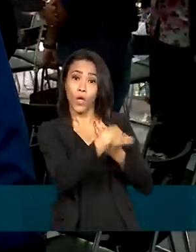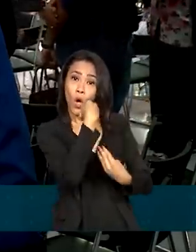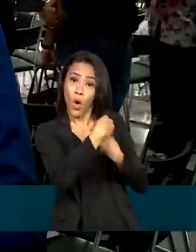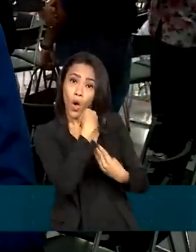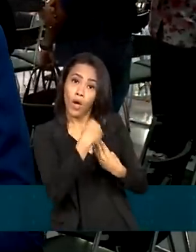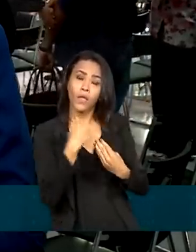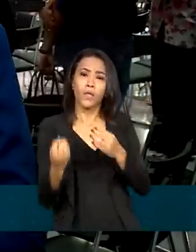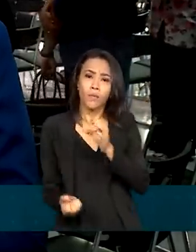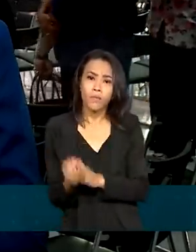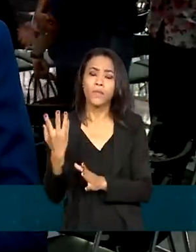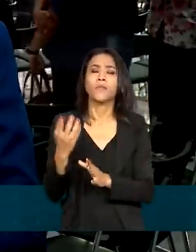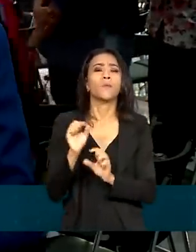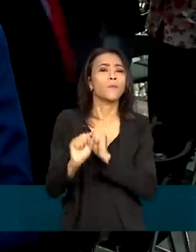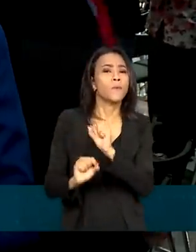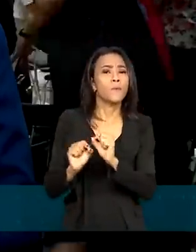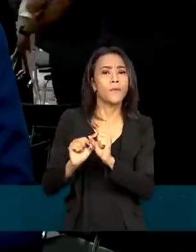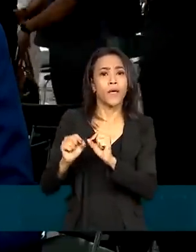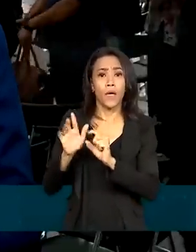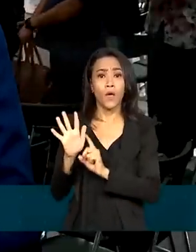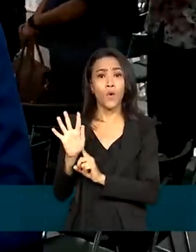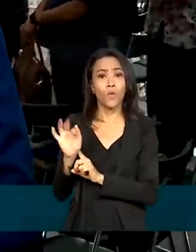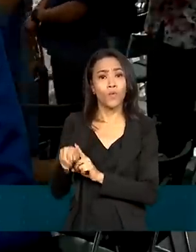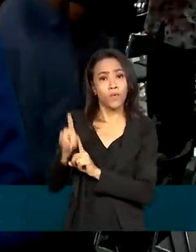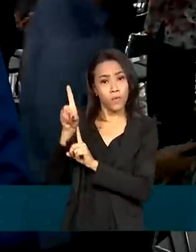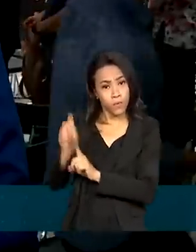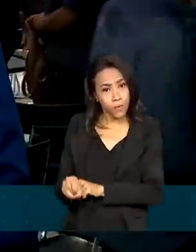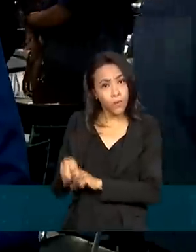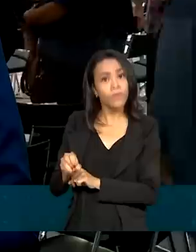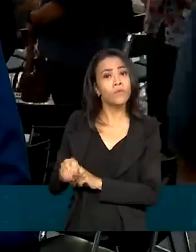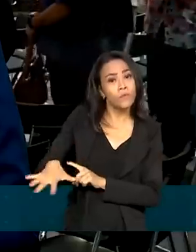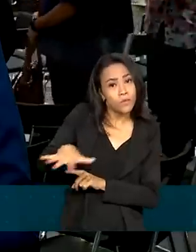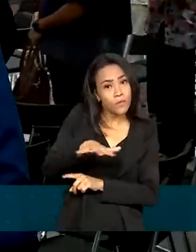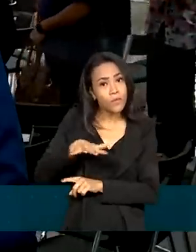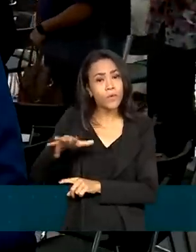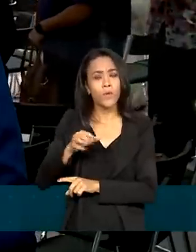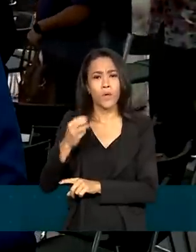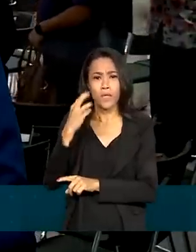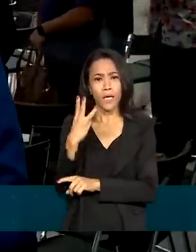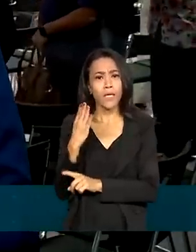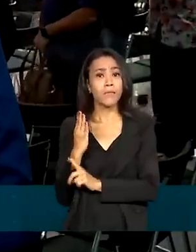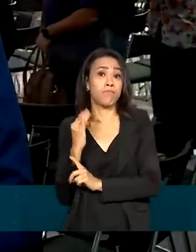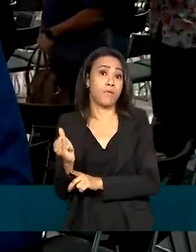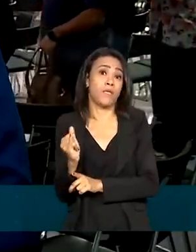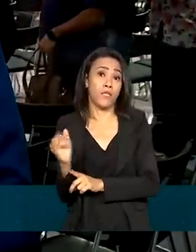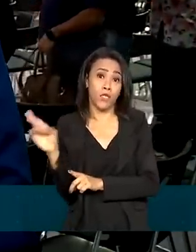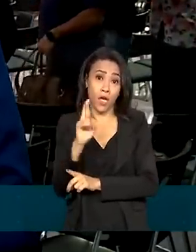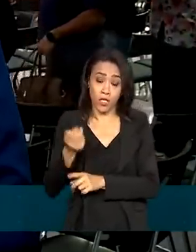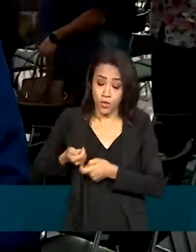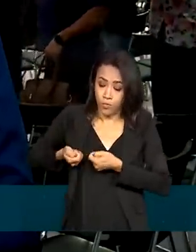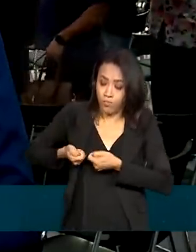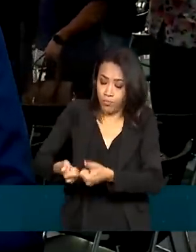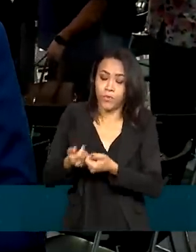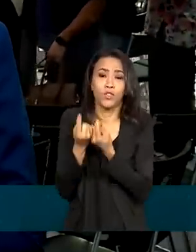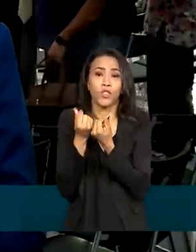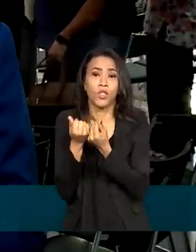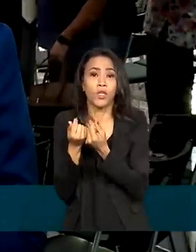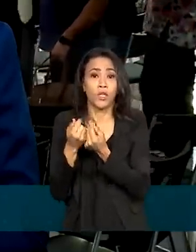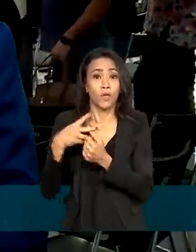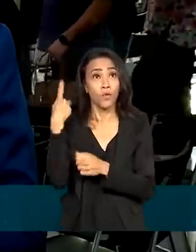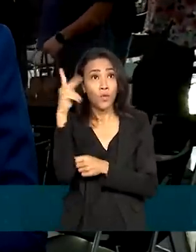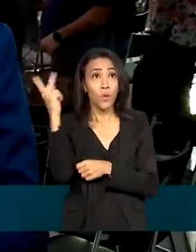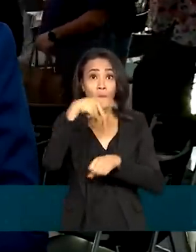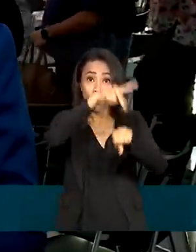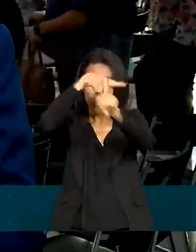restabelecem por exemplo o fundo Amazônia com recursos de 3 bilhões de reais em doações internacionais para